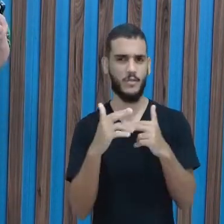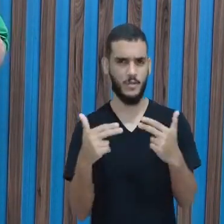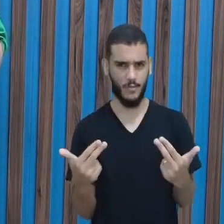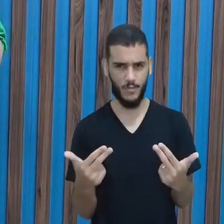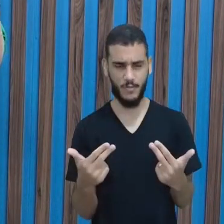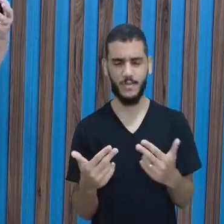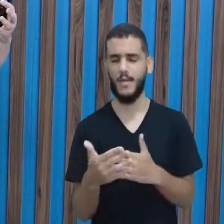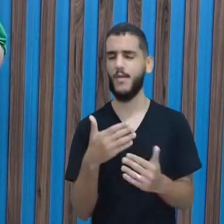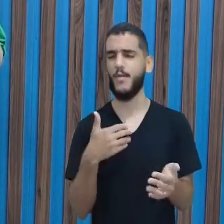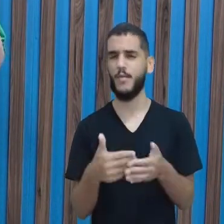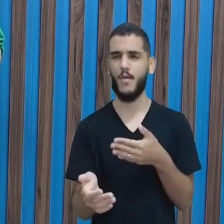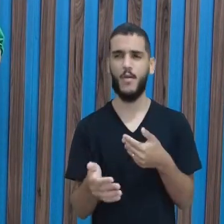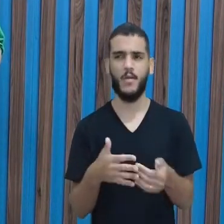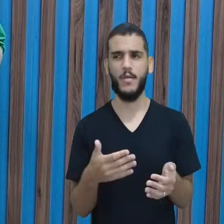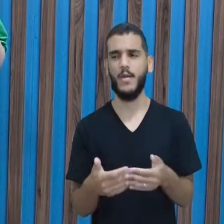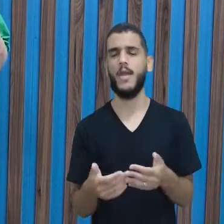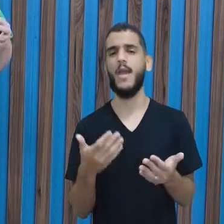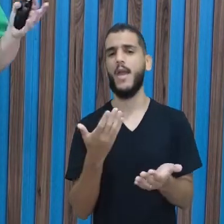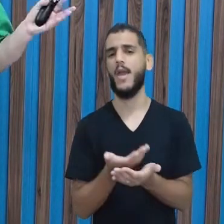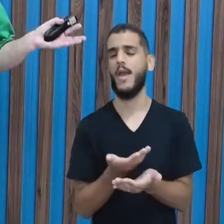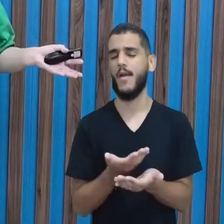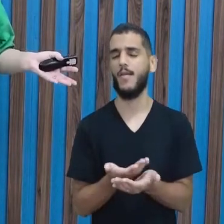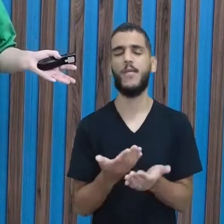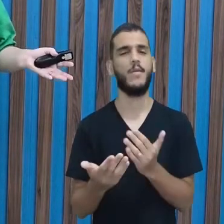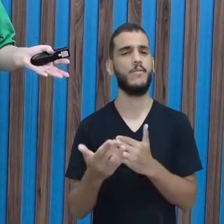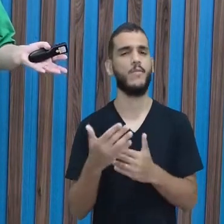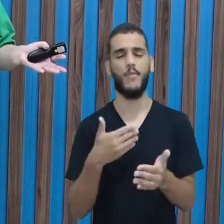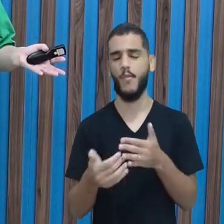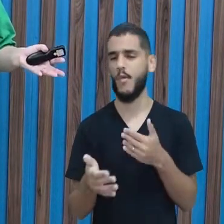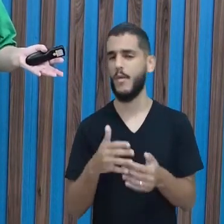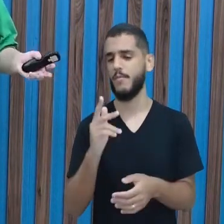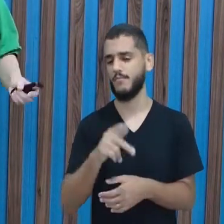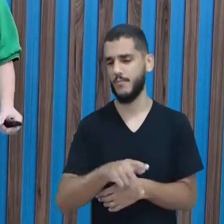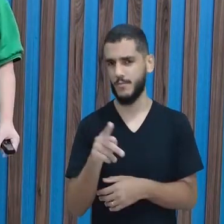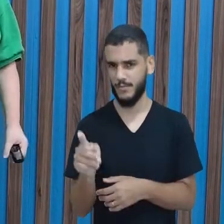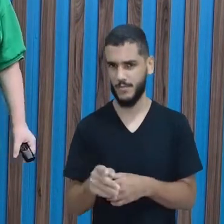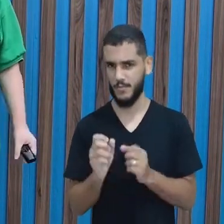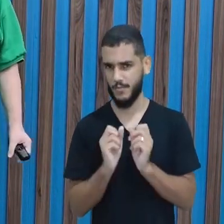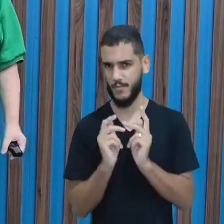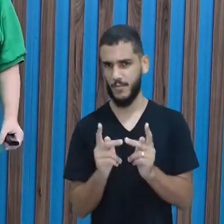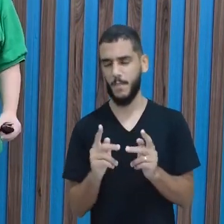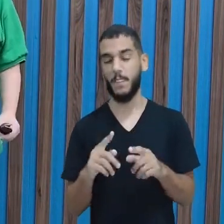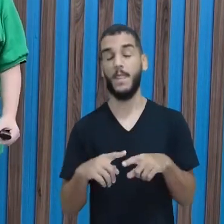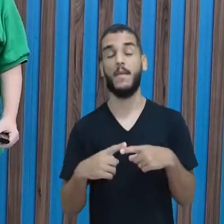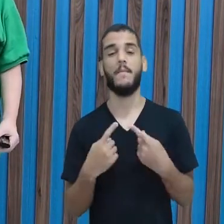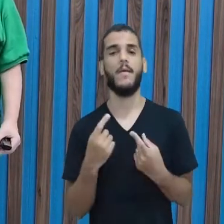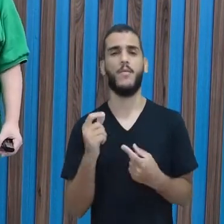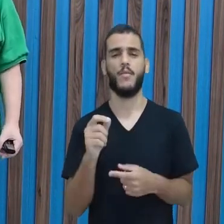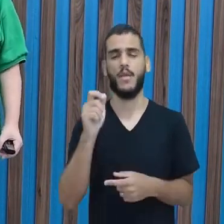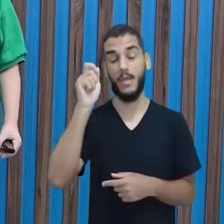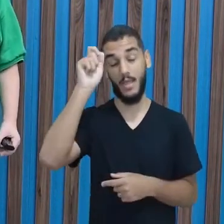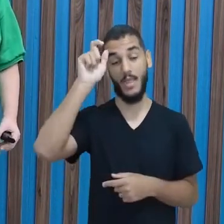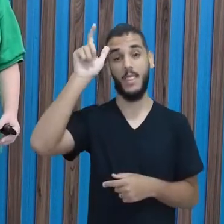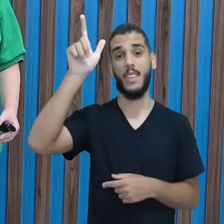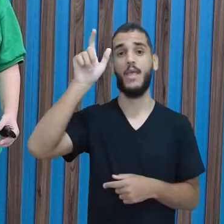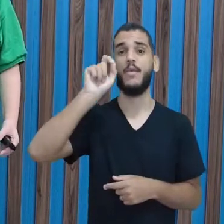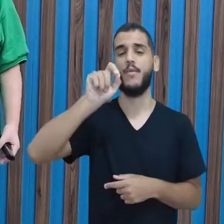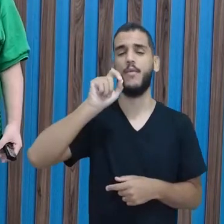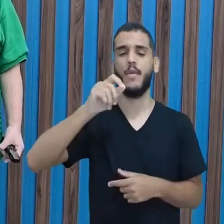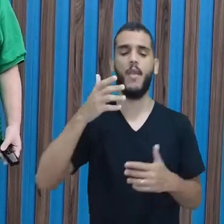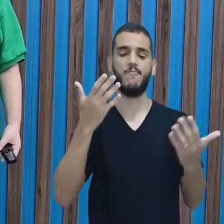em qualquer aula, com qualquer professor. Mas essa ideia de